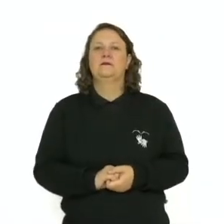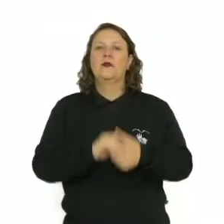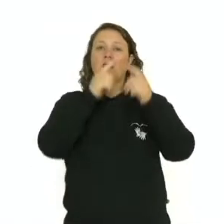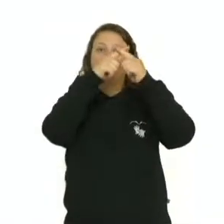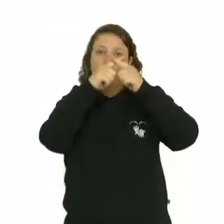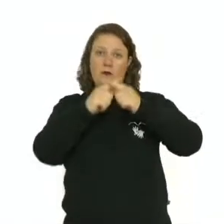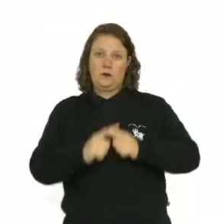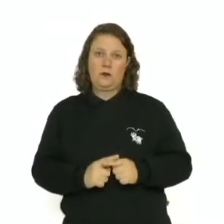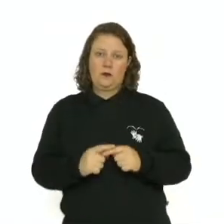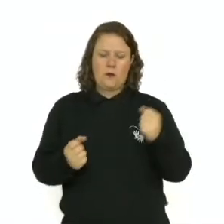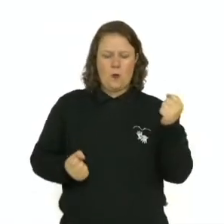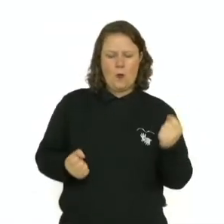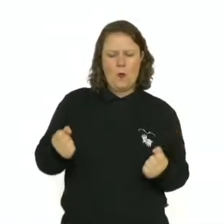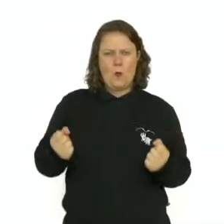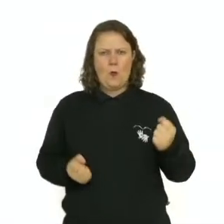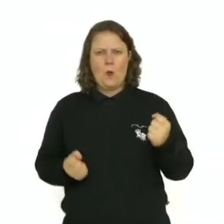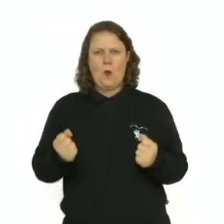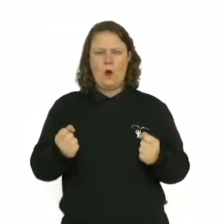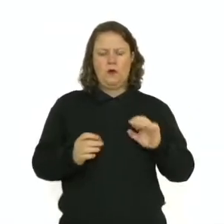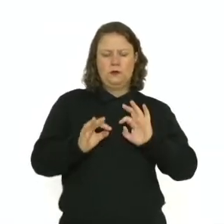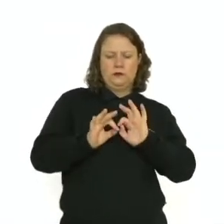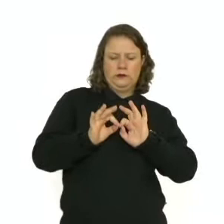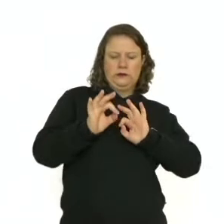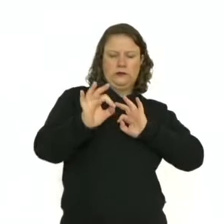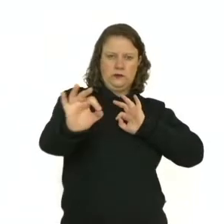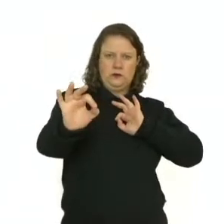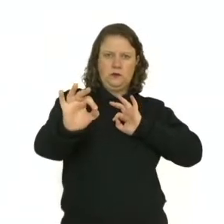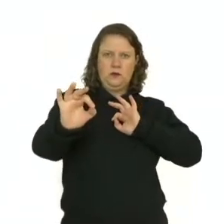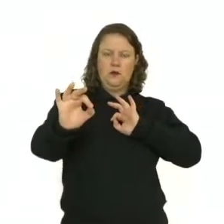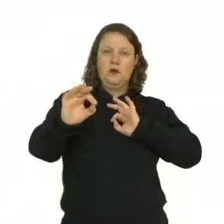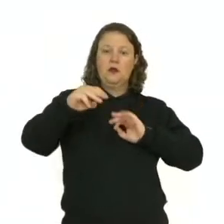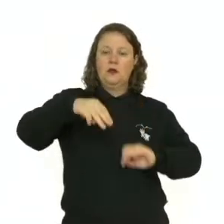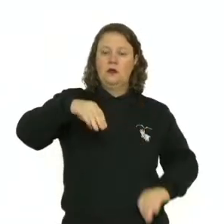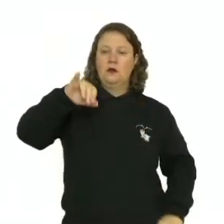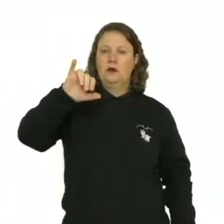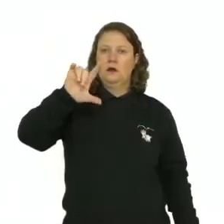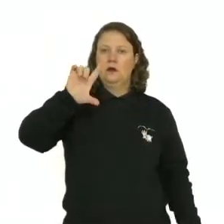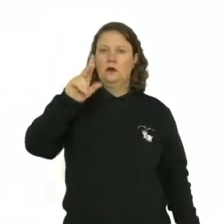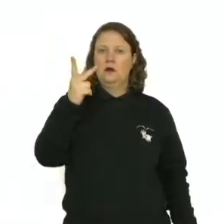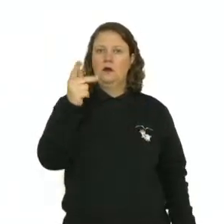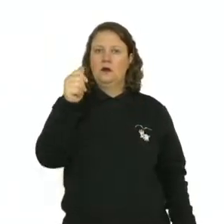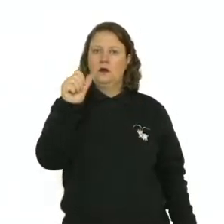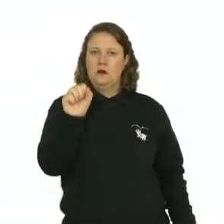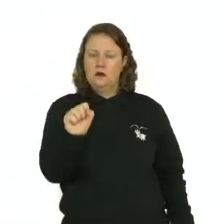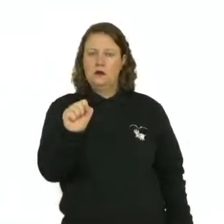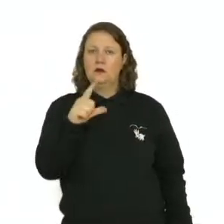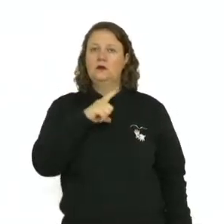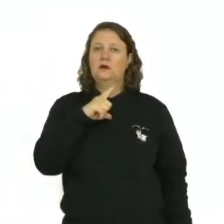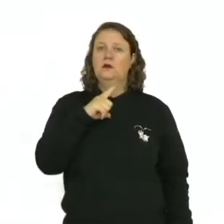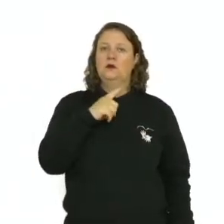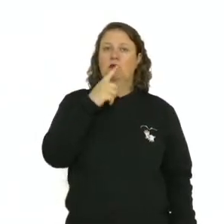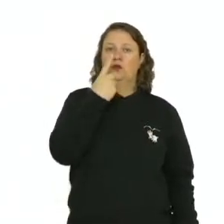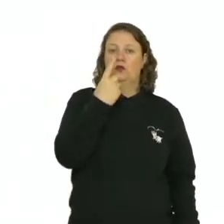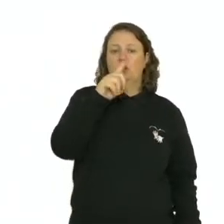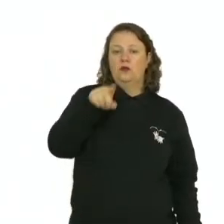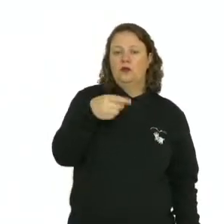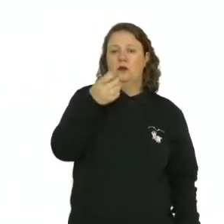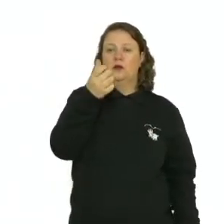competição automobilística, a distância é medida em milhas. Cada milha vale 1,6